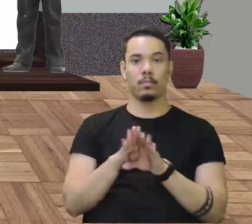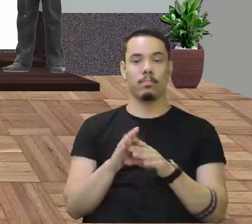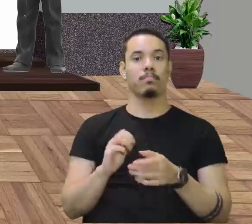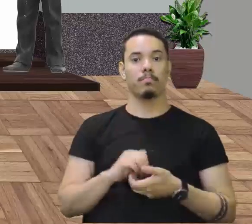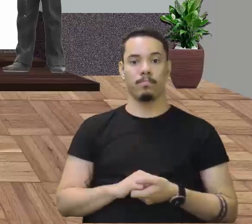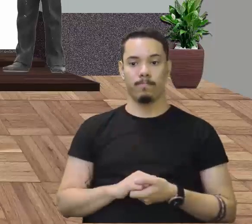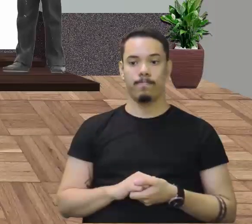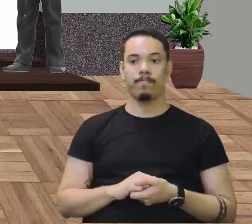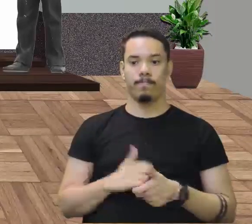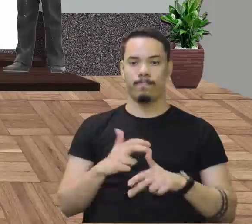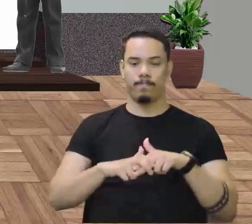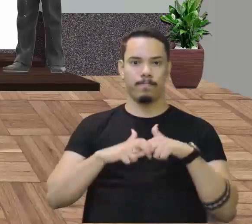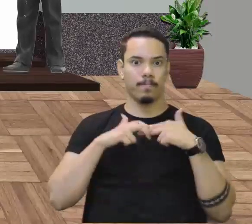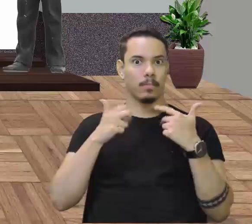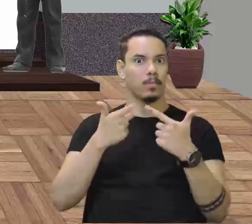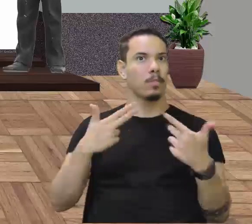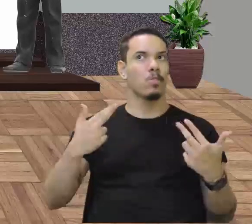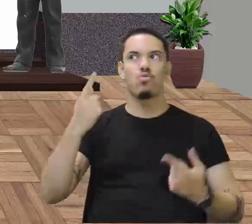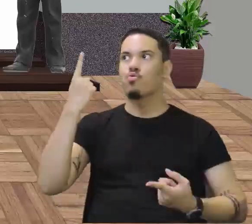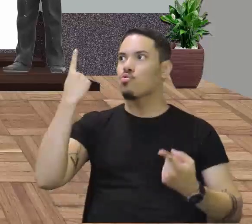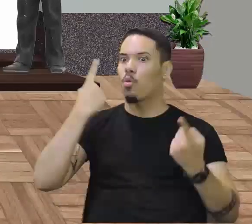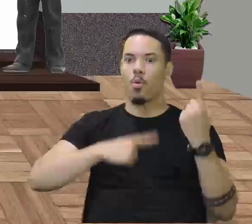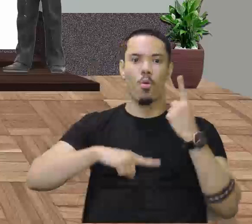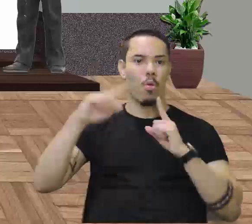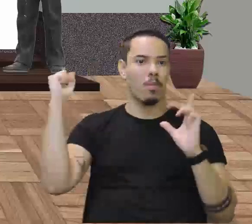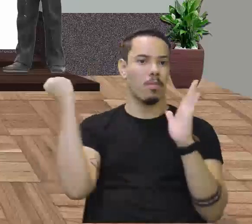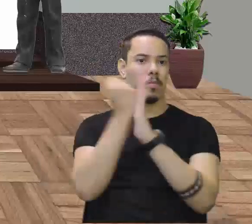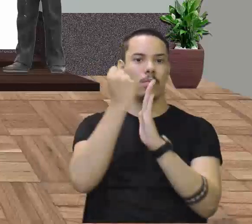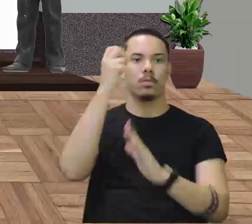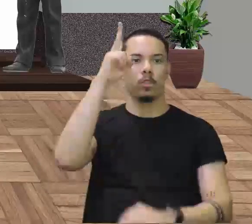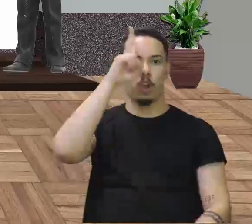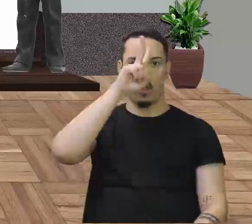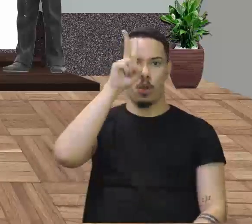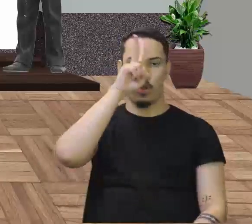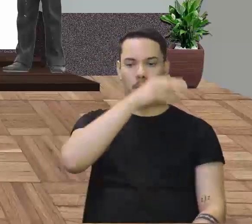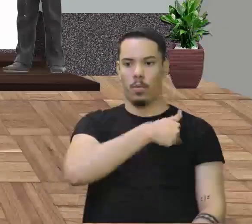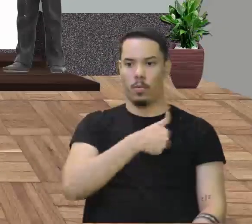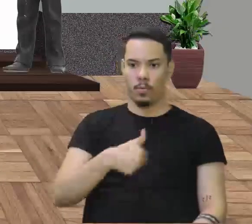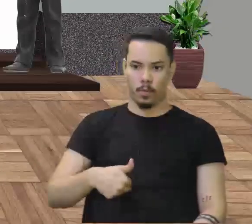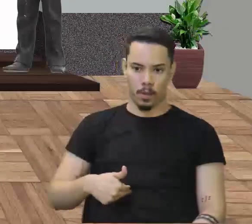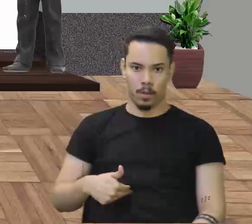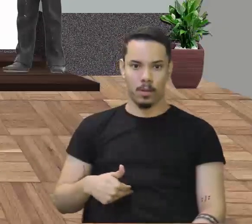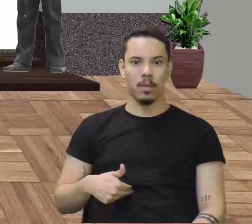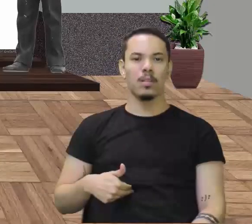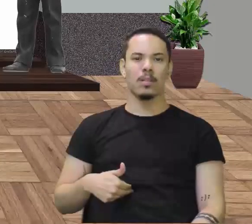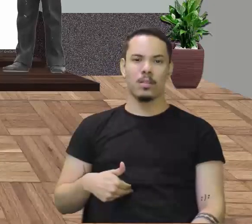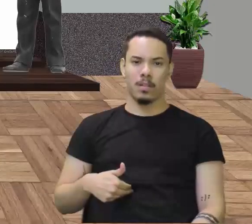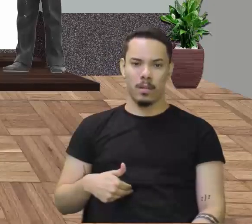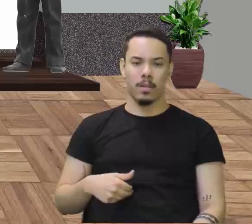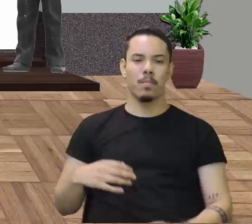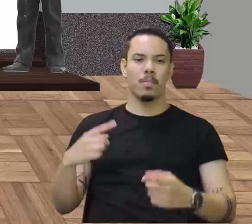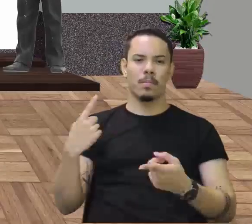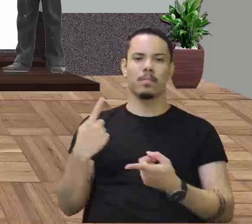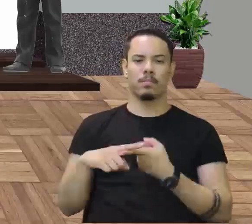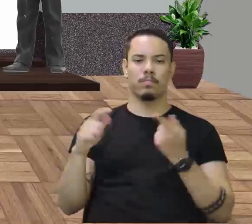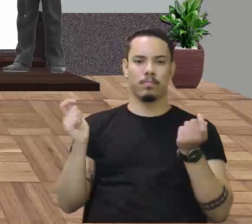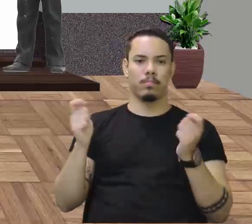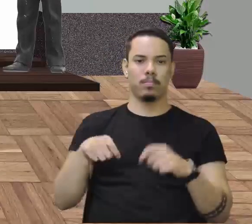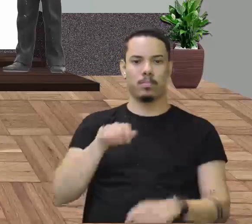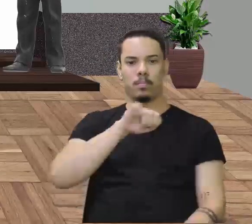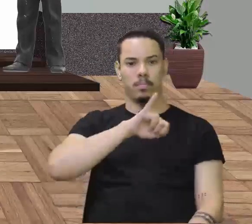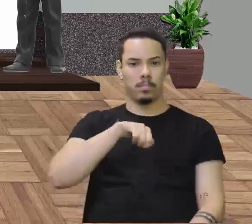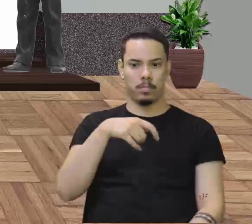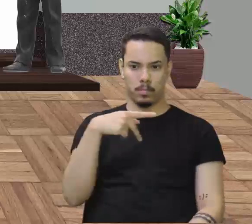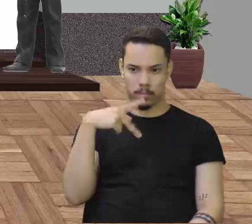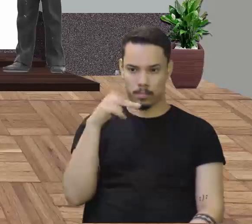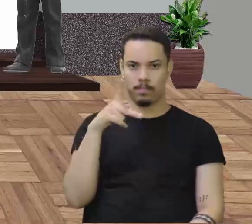É uma coisa assim, para entrar na história, gente. Um governo que provavelmente Juscelino Kubitschek ele seria